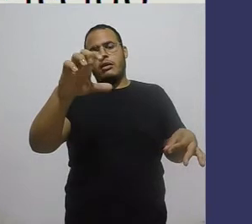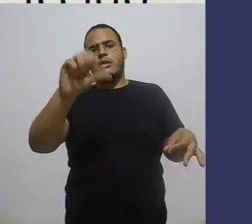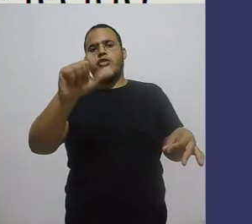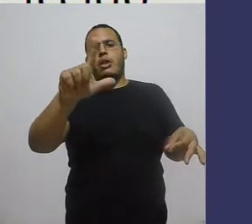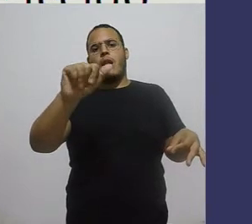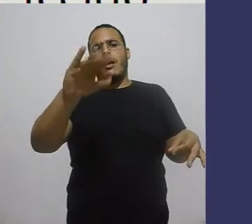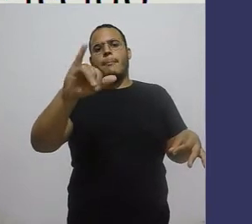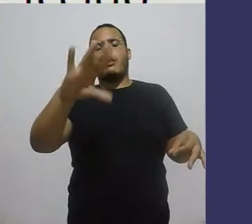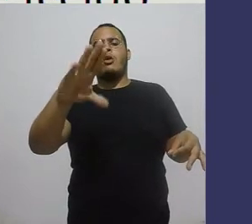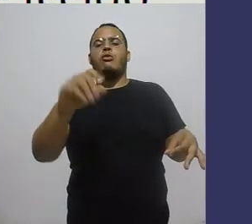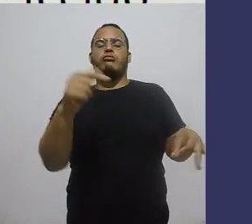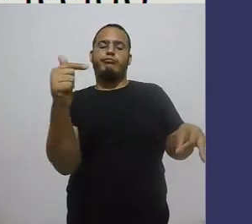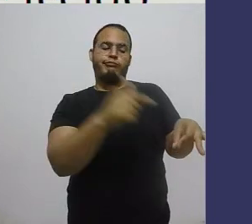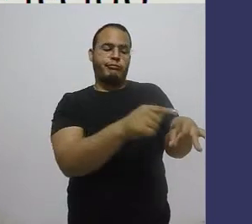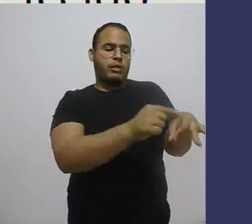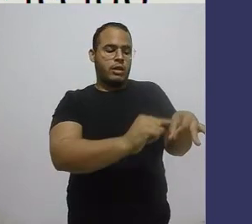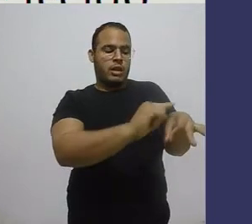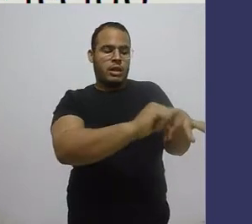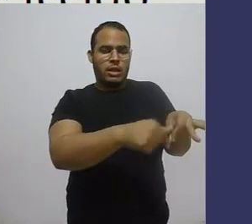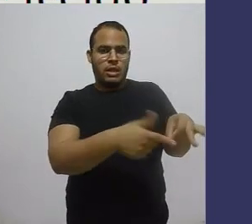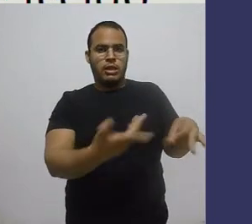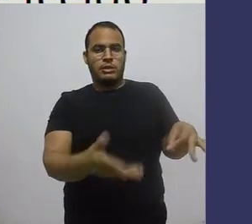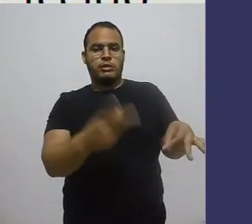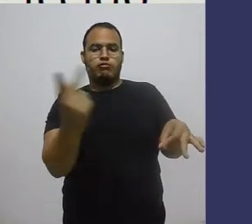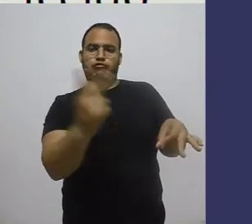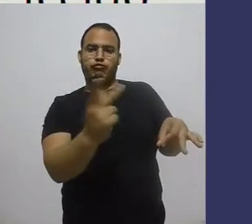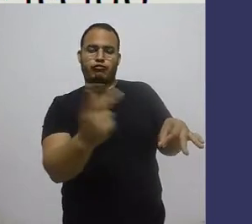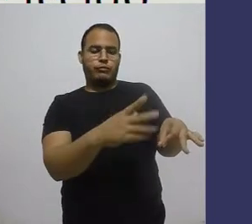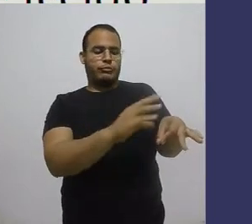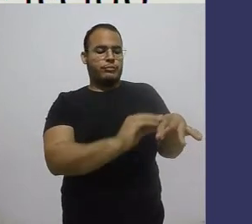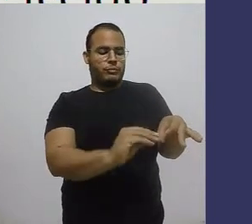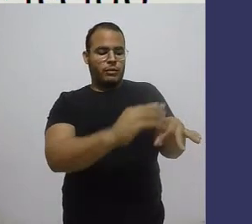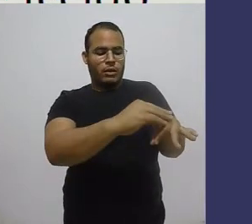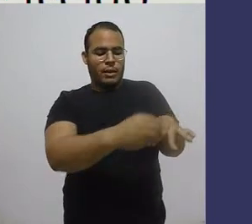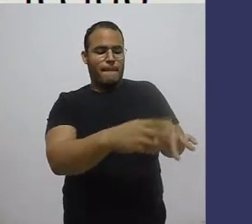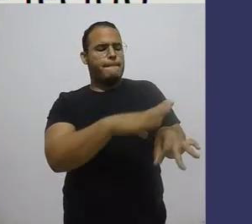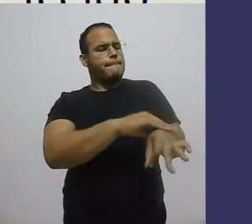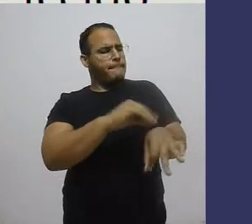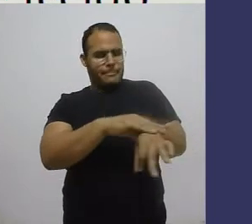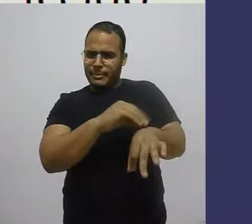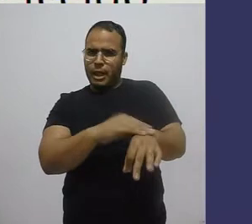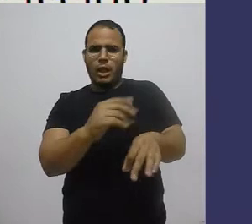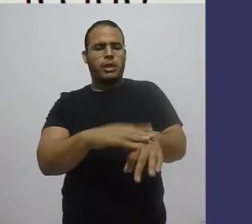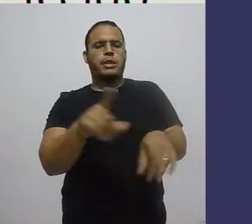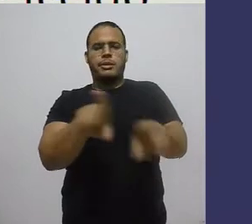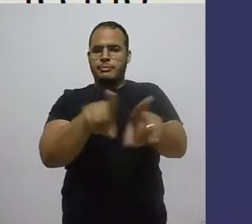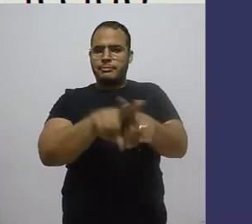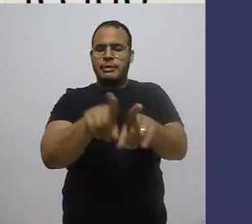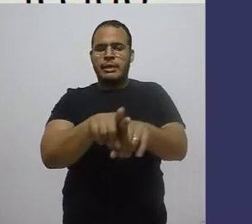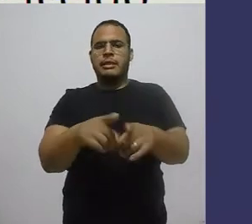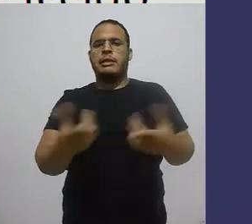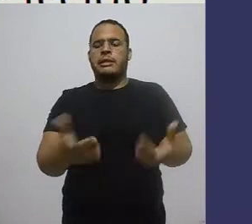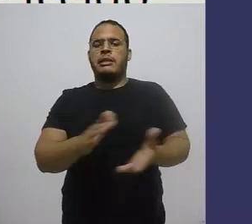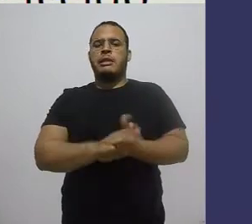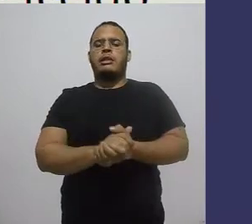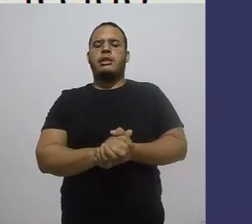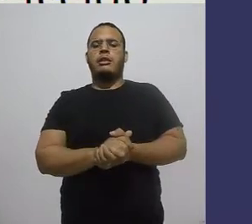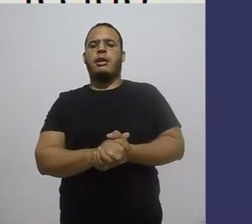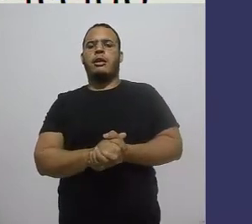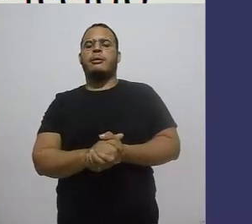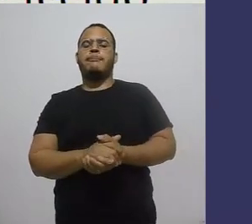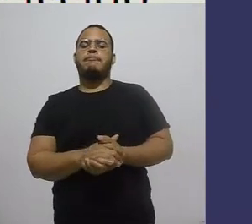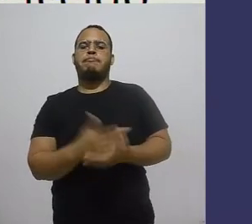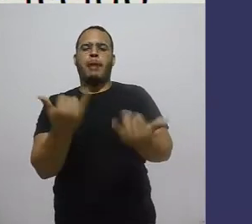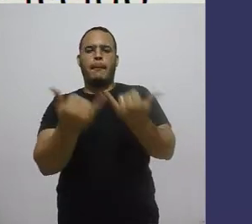formas de falar estão certas, ok? São 2 dobras de pele, também, assim como os lábios menores, e só que